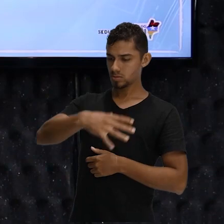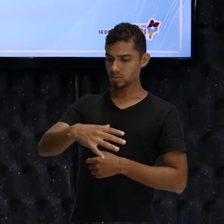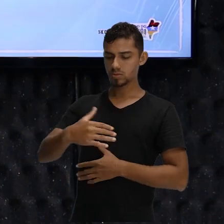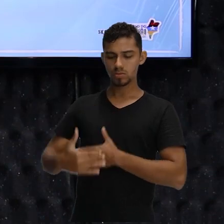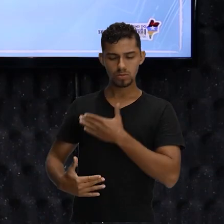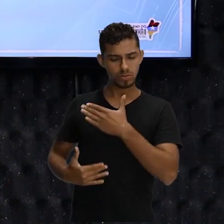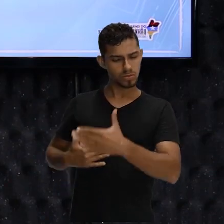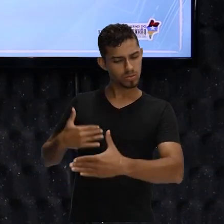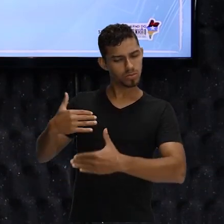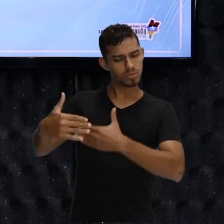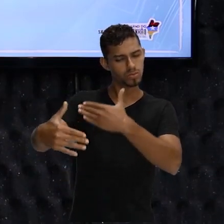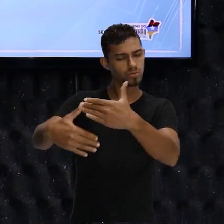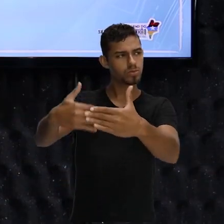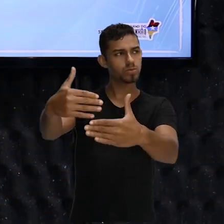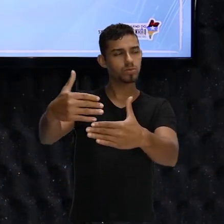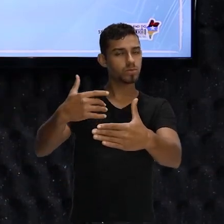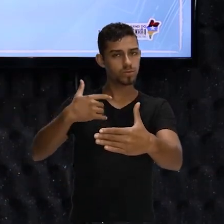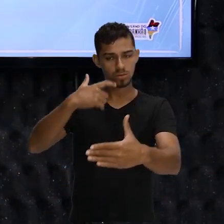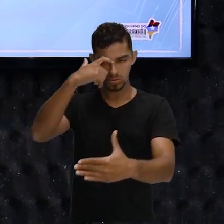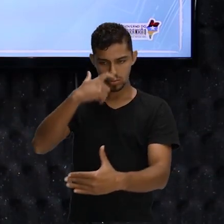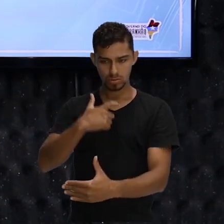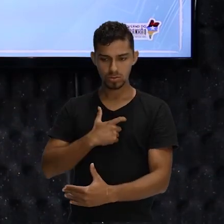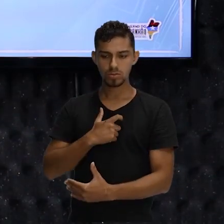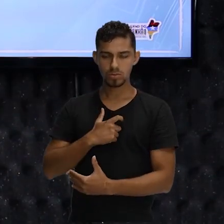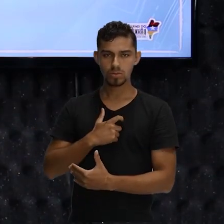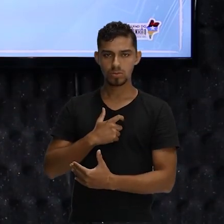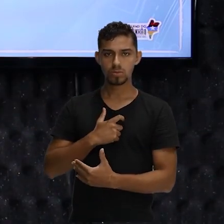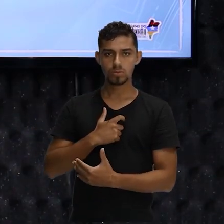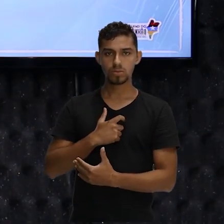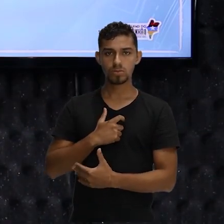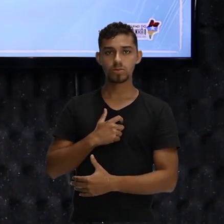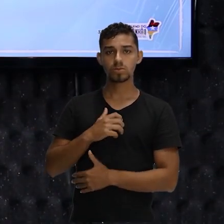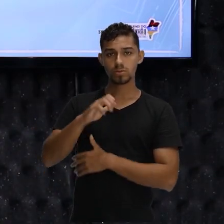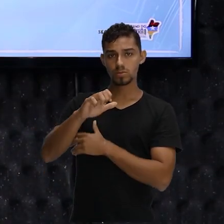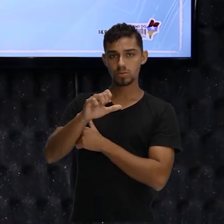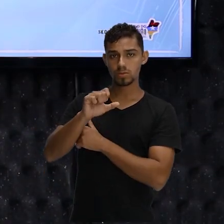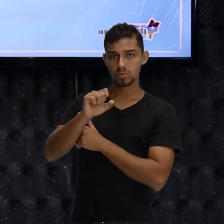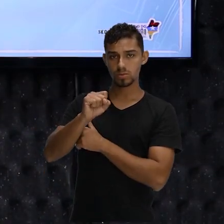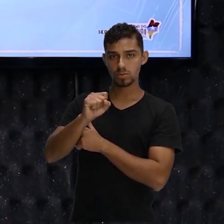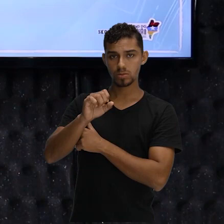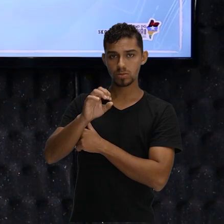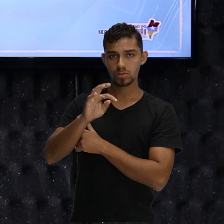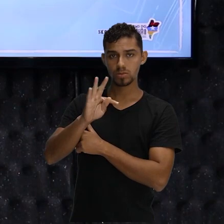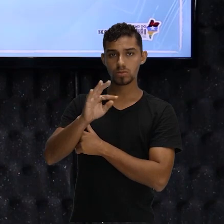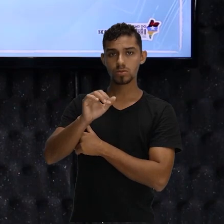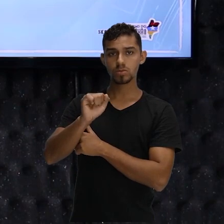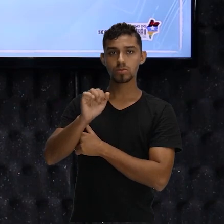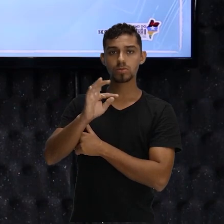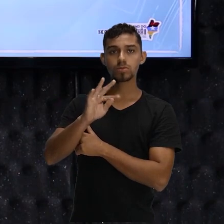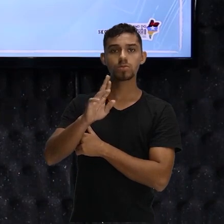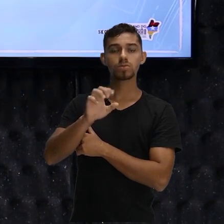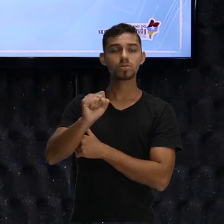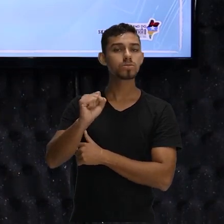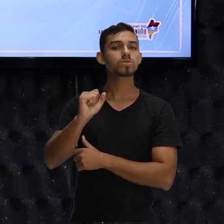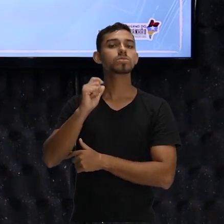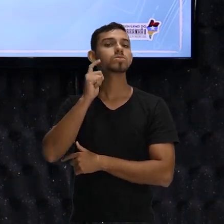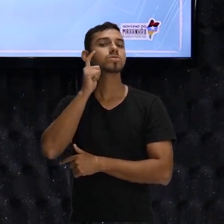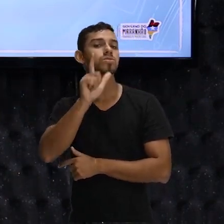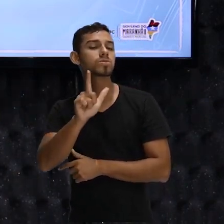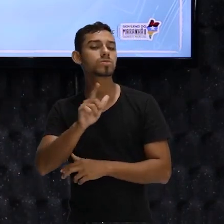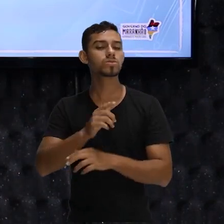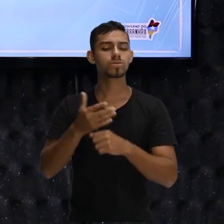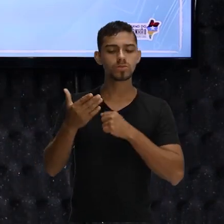condutas que te levaram a esse status, que é o status adquirido. Então você percebeu que existe uma diferença bem